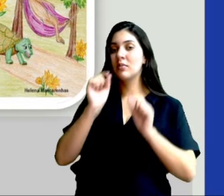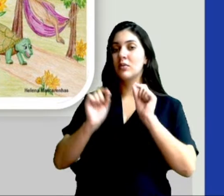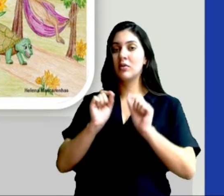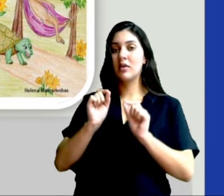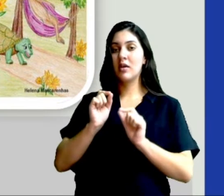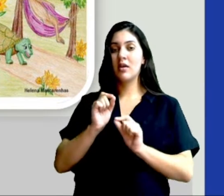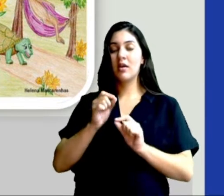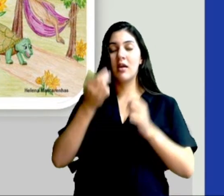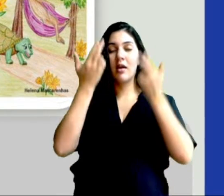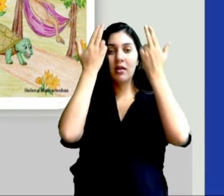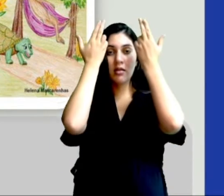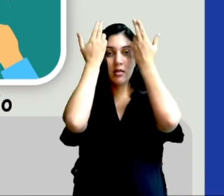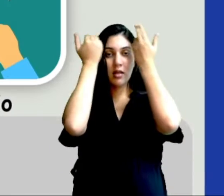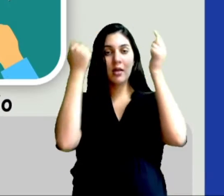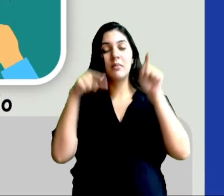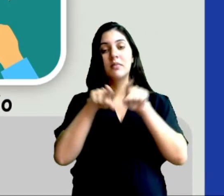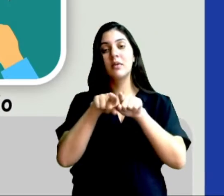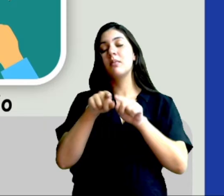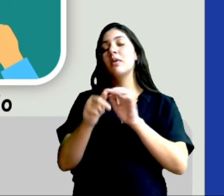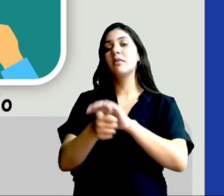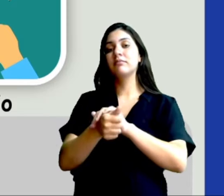A Lebre e a Tartaruga.